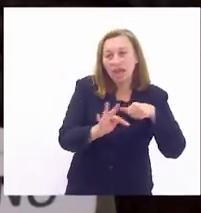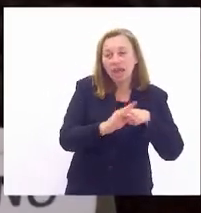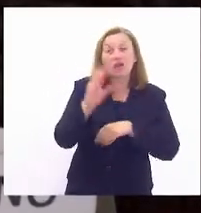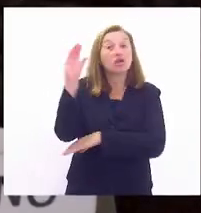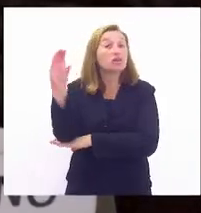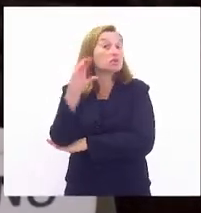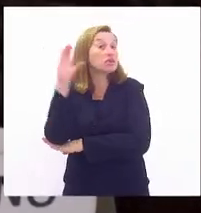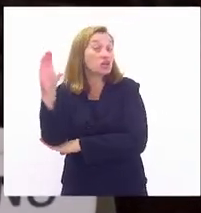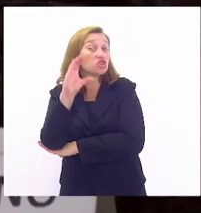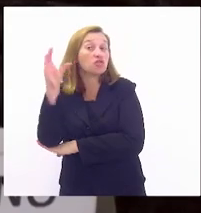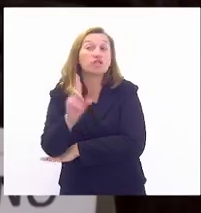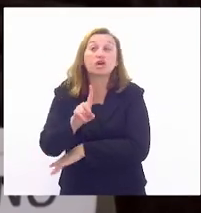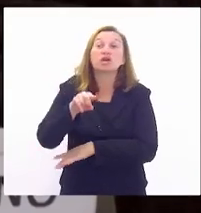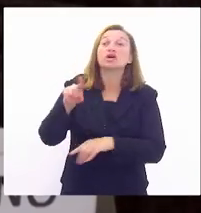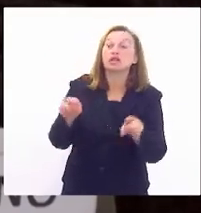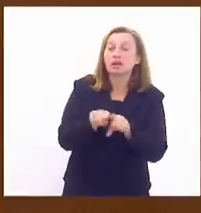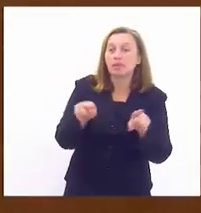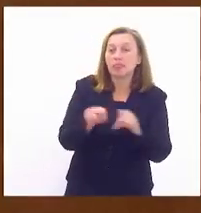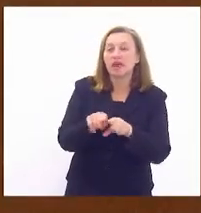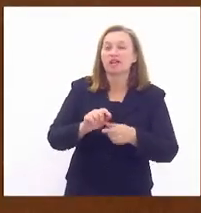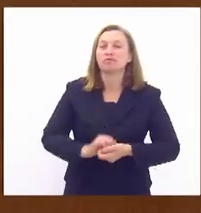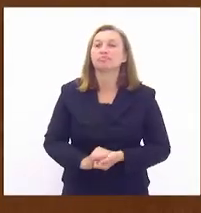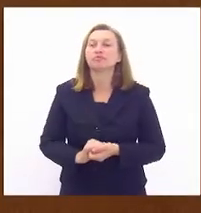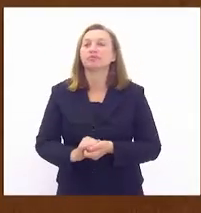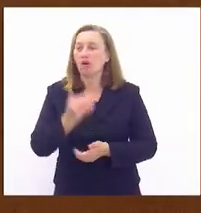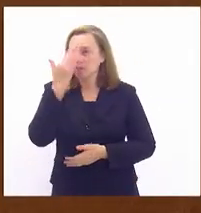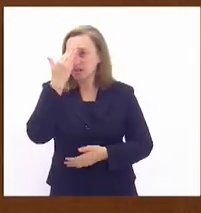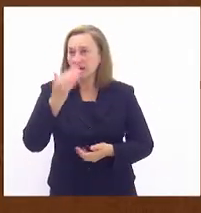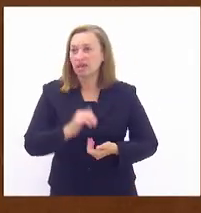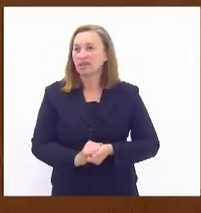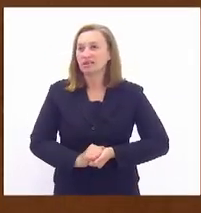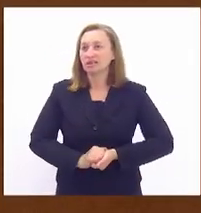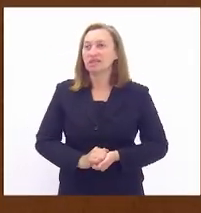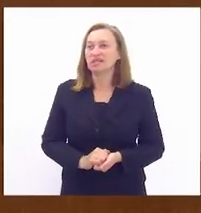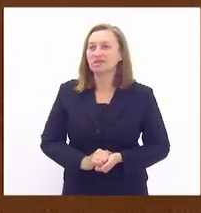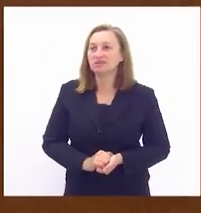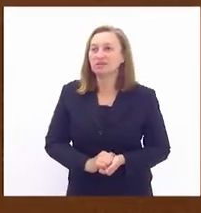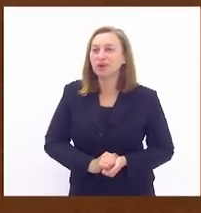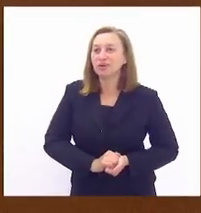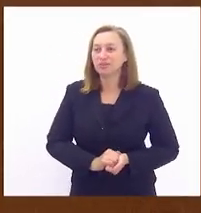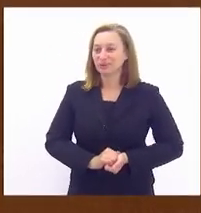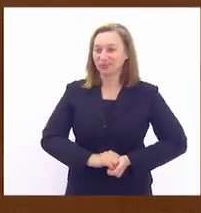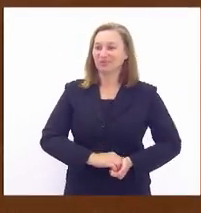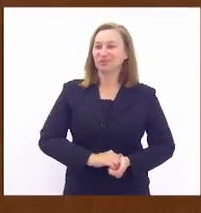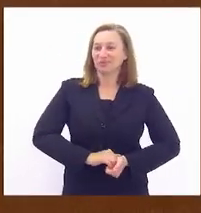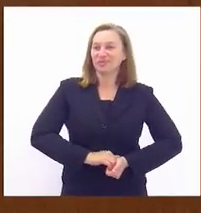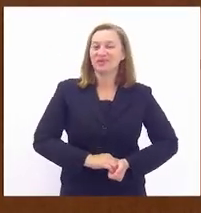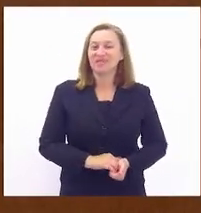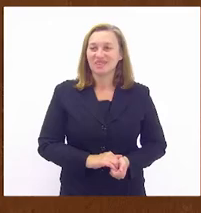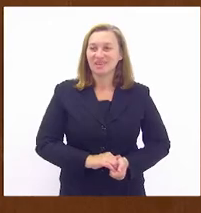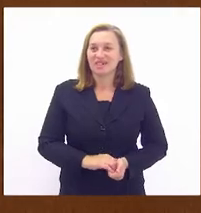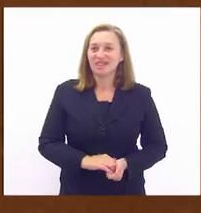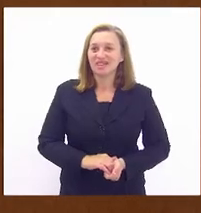científico e também o restante da Obrigado, Deus. Tá? Vai separando os dois. Aldo, por favor,